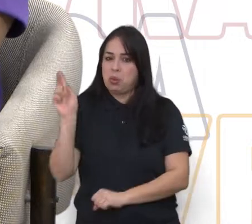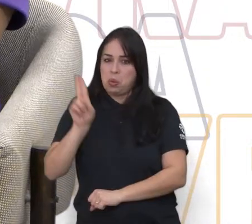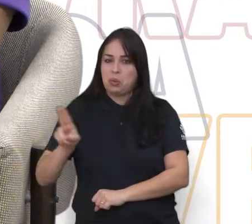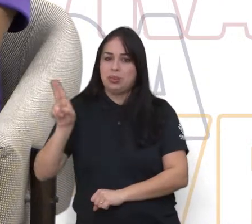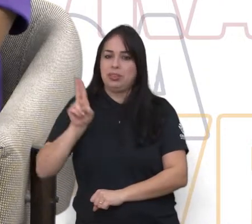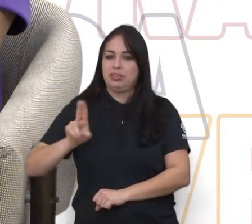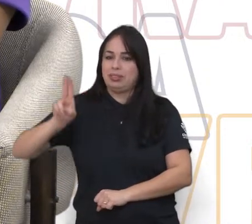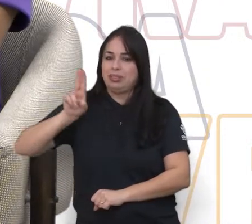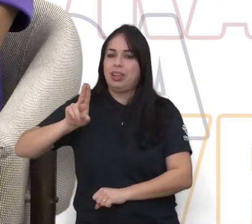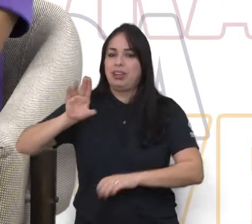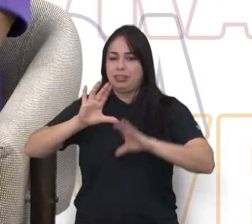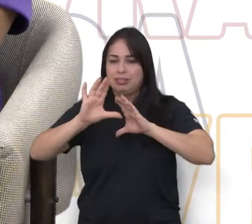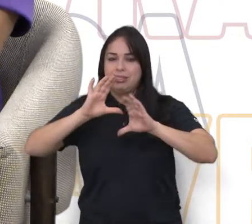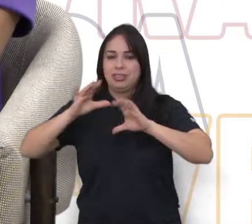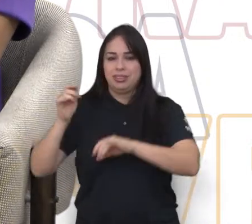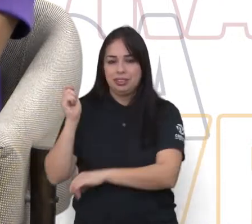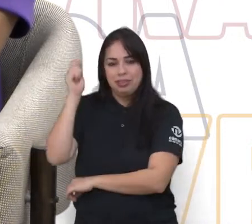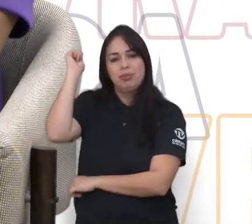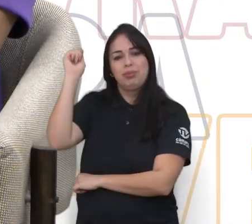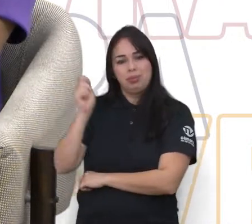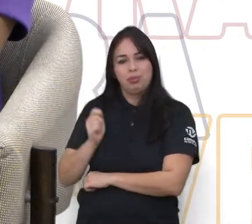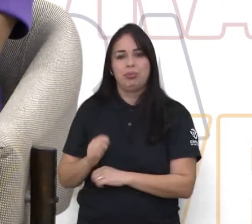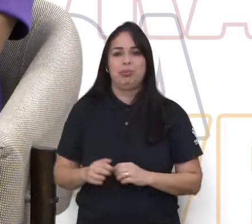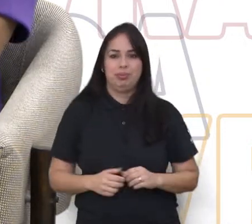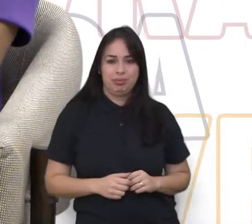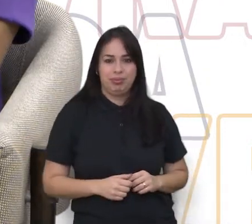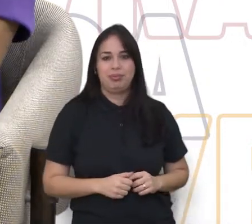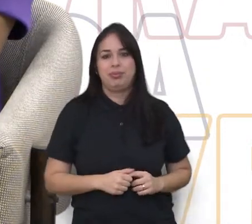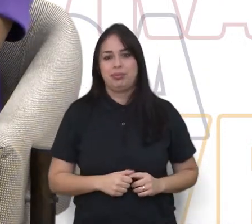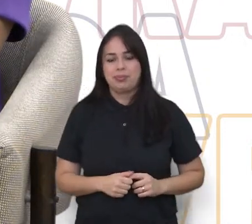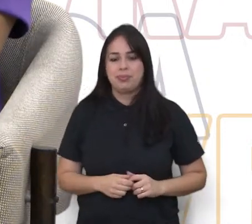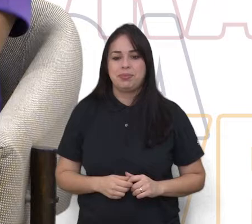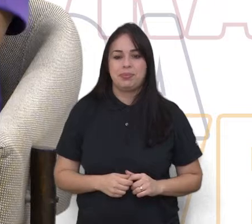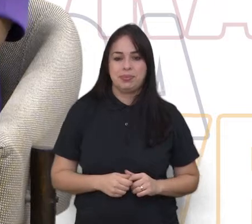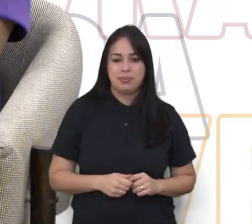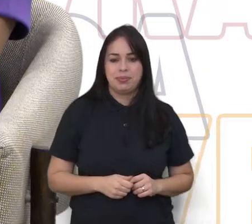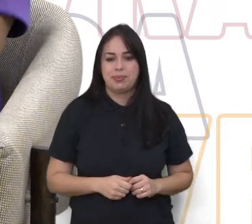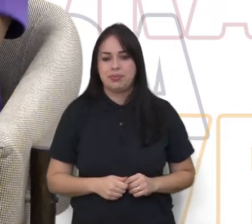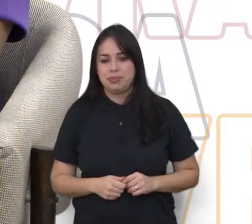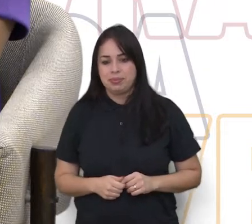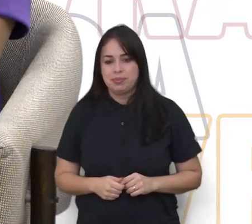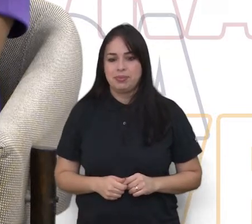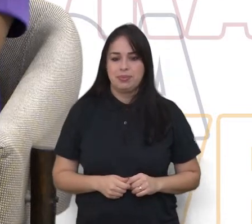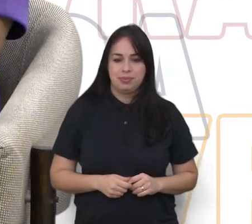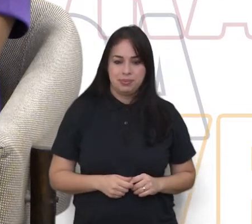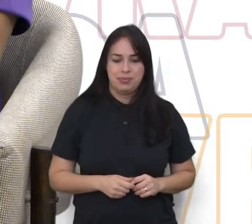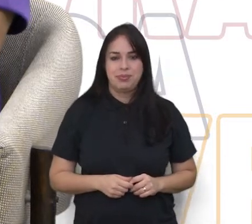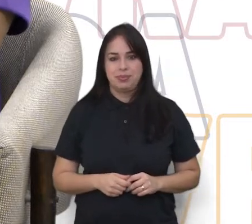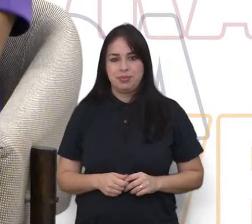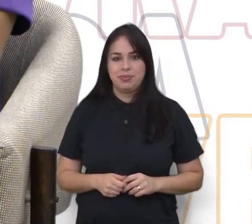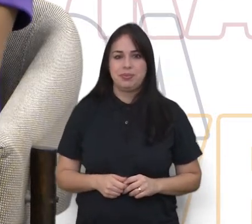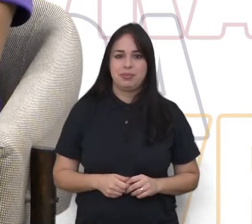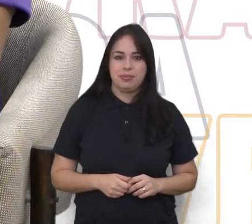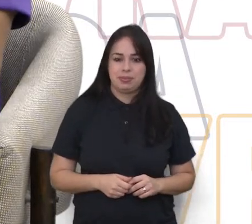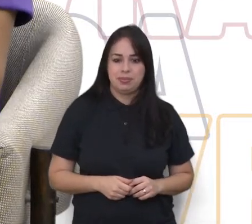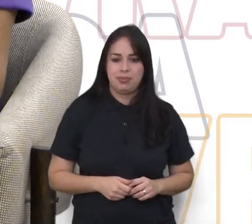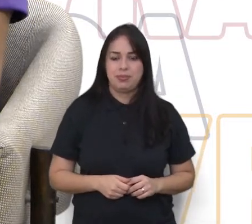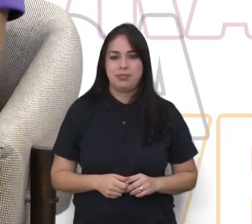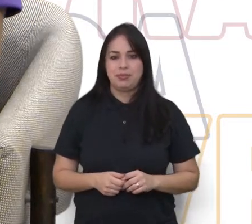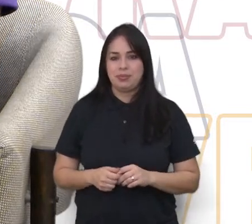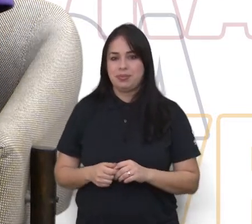Hey, hey, hey, hey, hey, ho, hey, ho, ho,